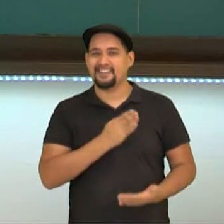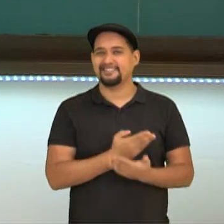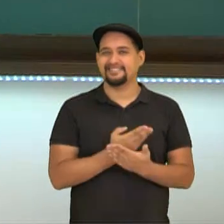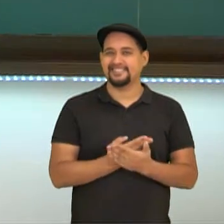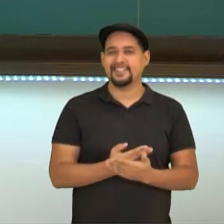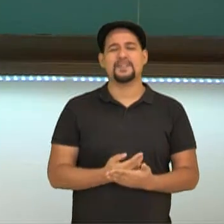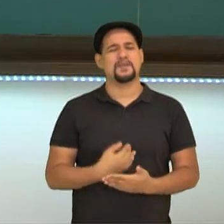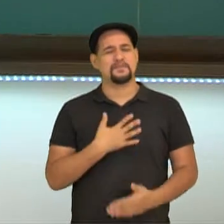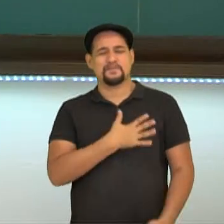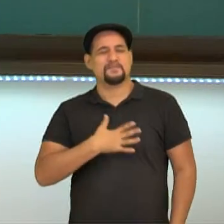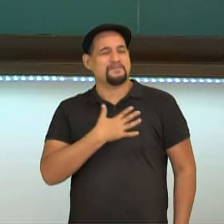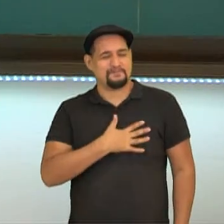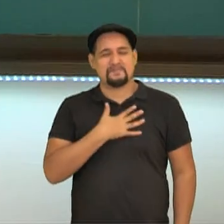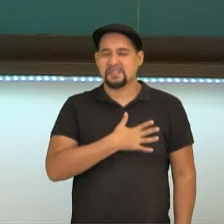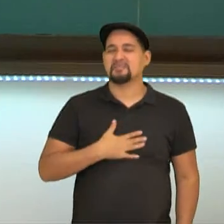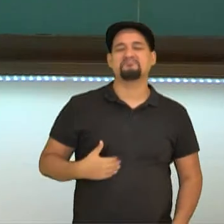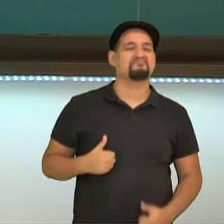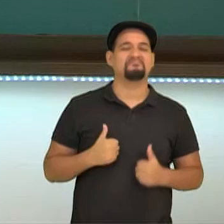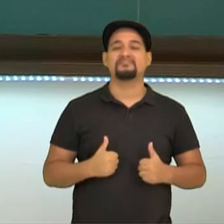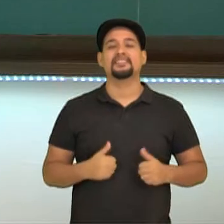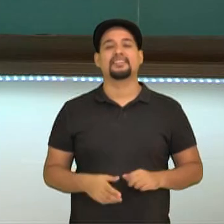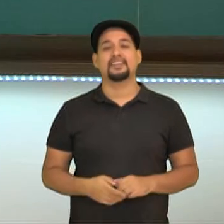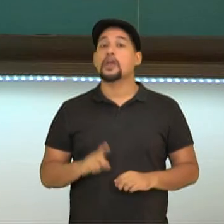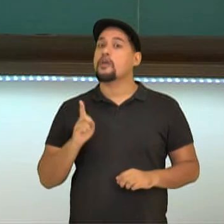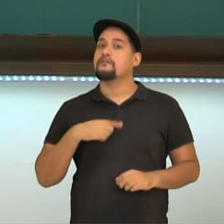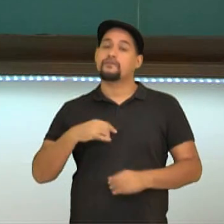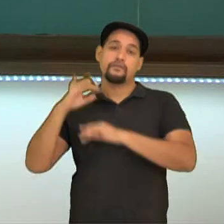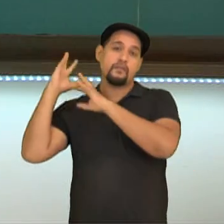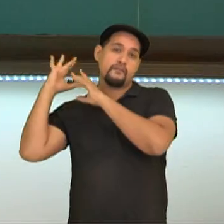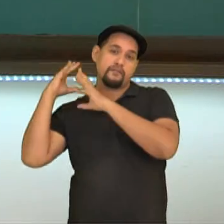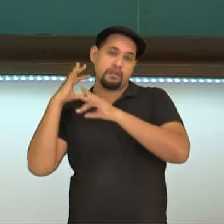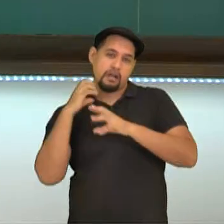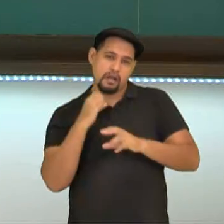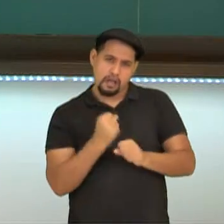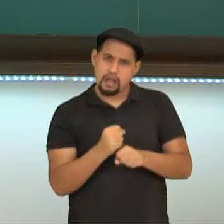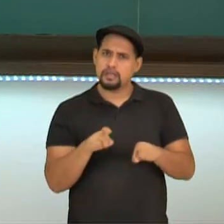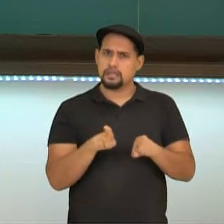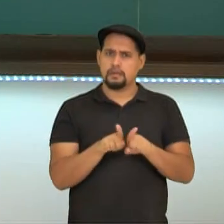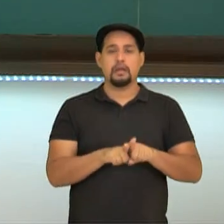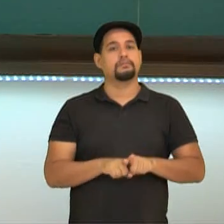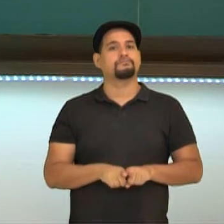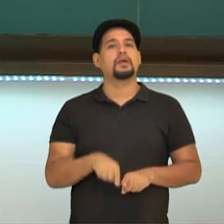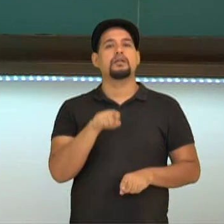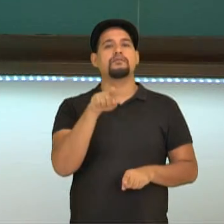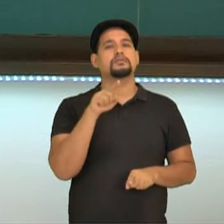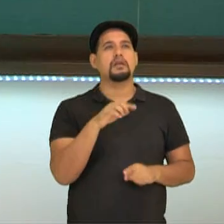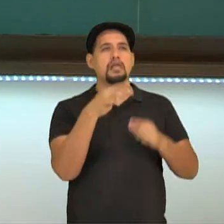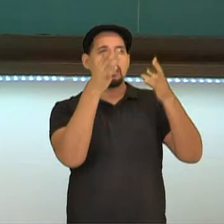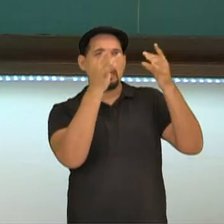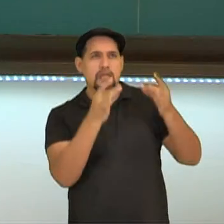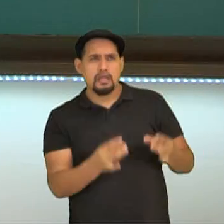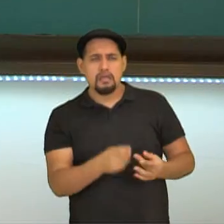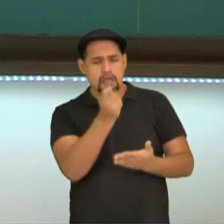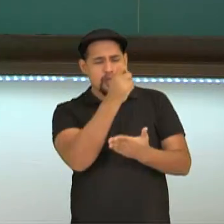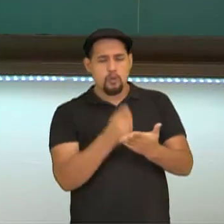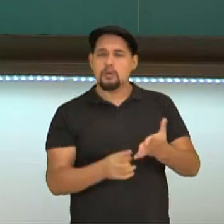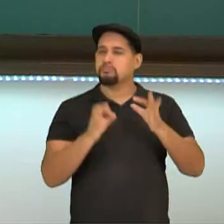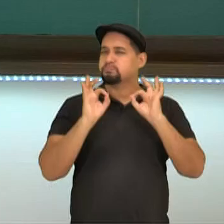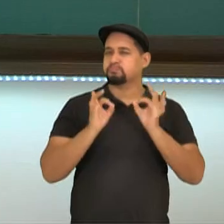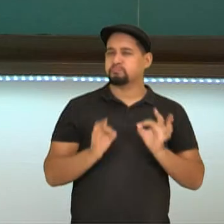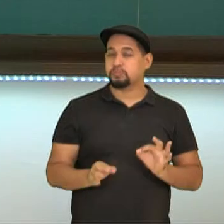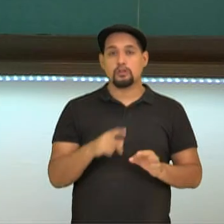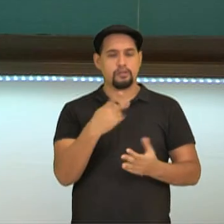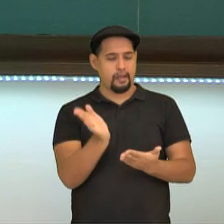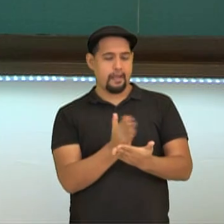Eu curti. Eu vou retomar com você então para você verificar se você anotou tudo certinho no